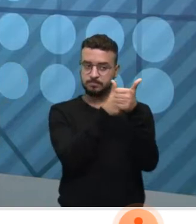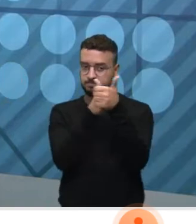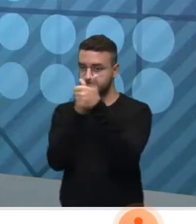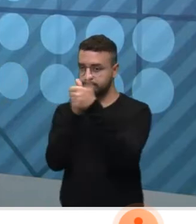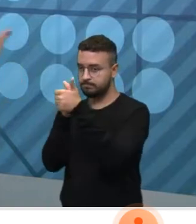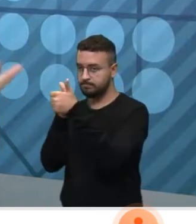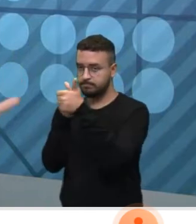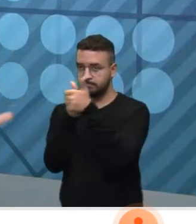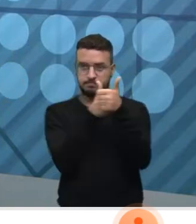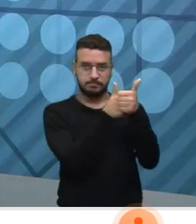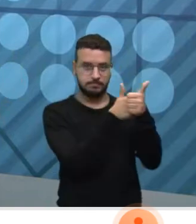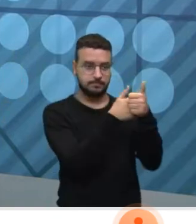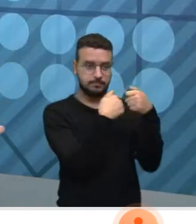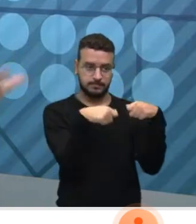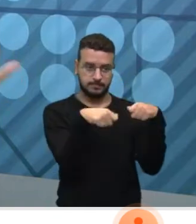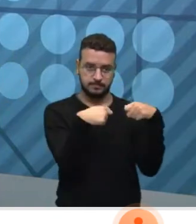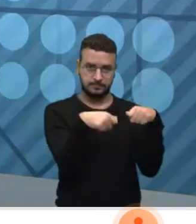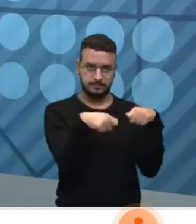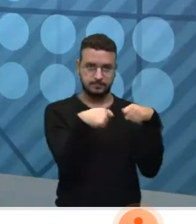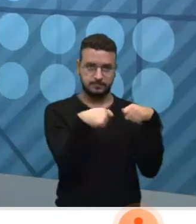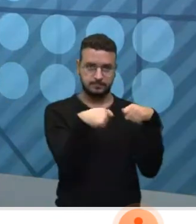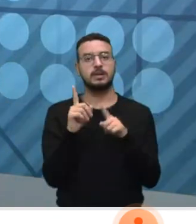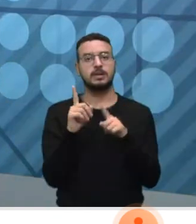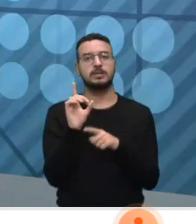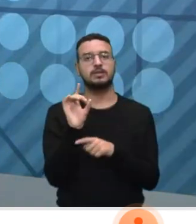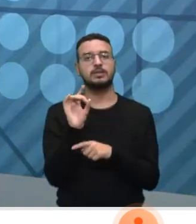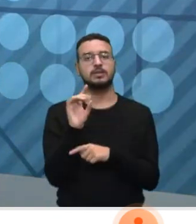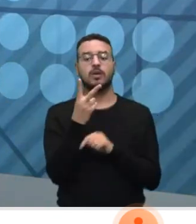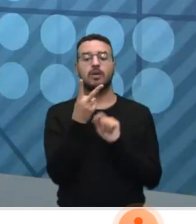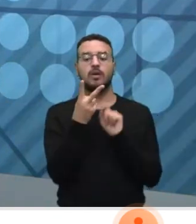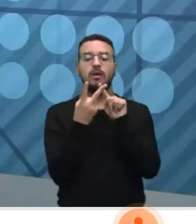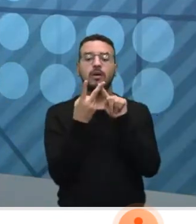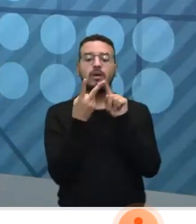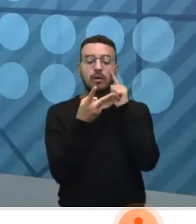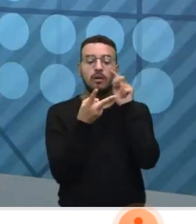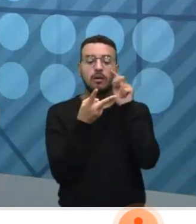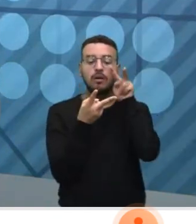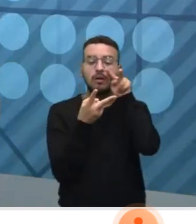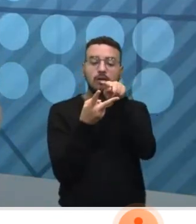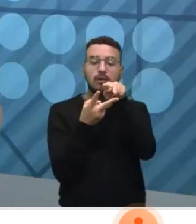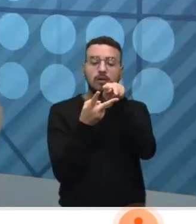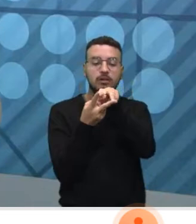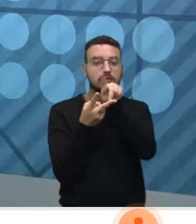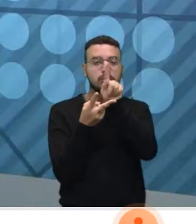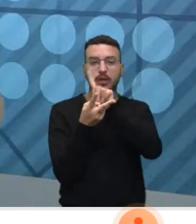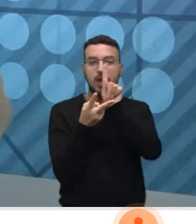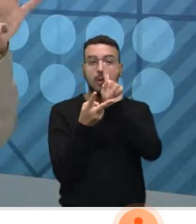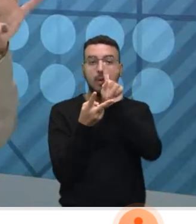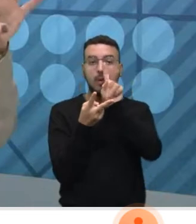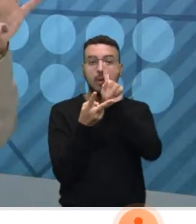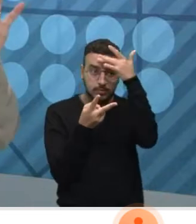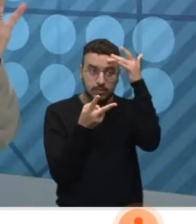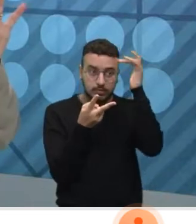fazendo o meu apontamento. Mas a gente não olha nos dedos, a gente tenta olhar, né, no rosto das pessoas. Então,